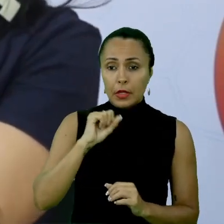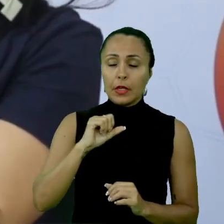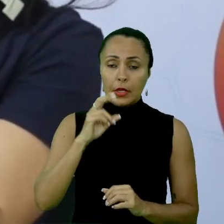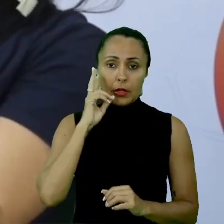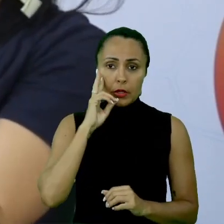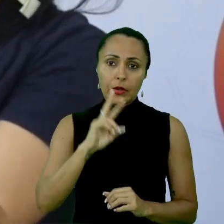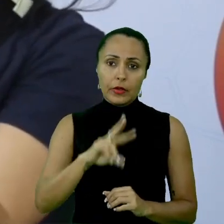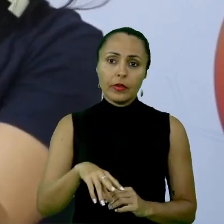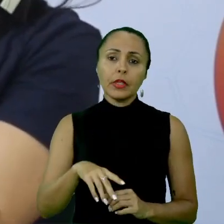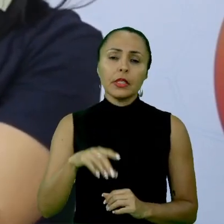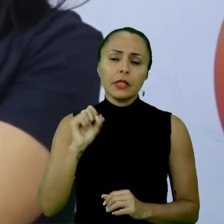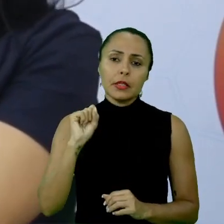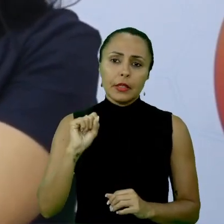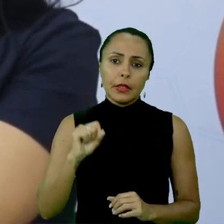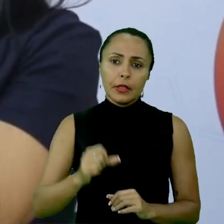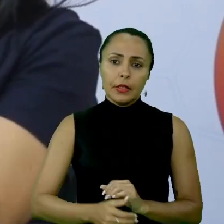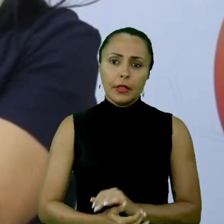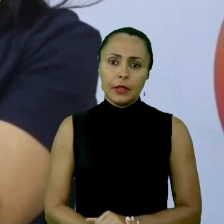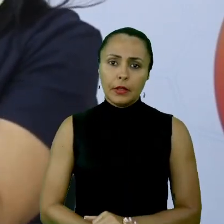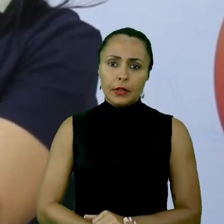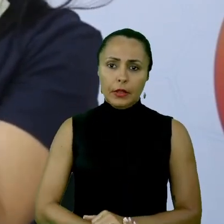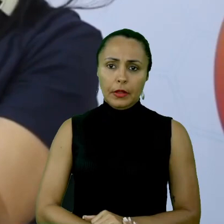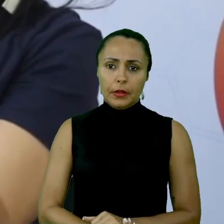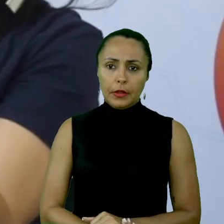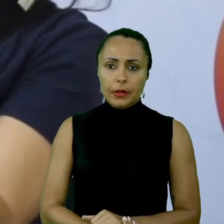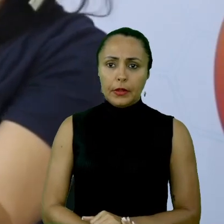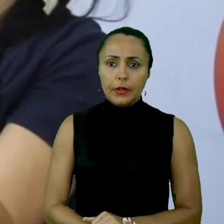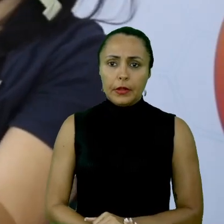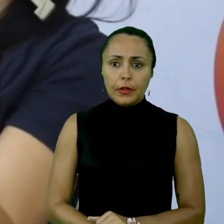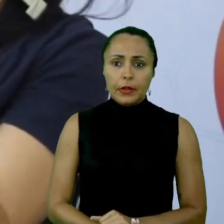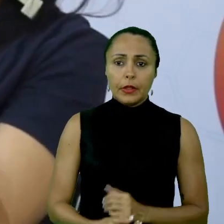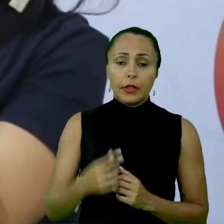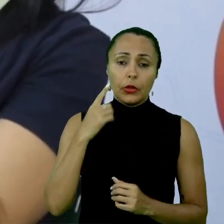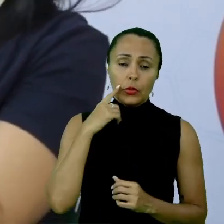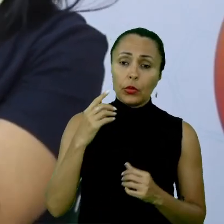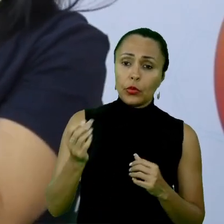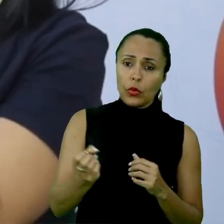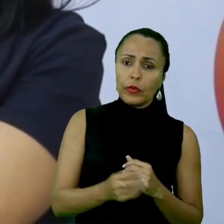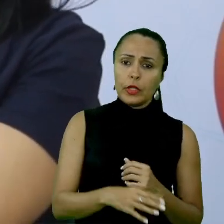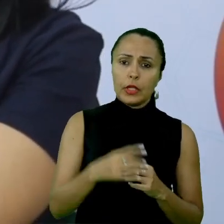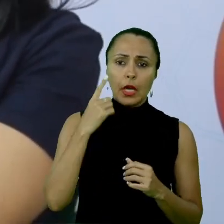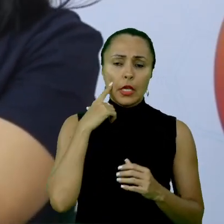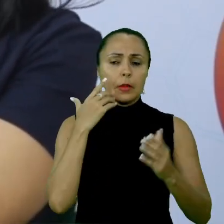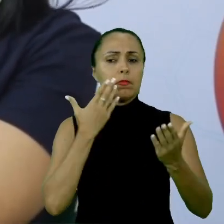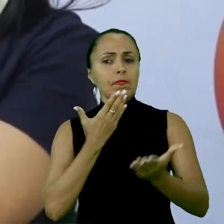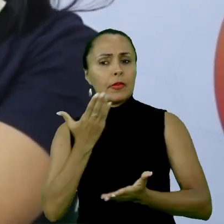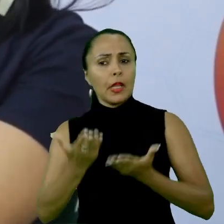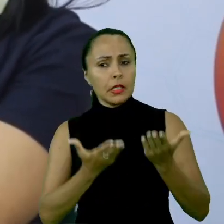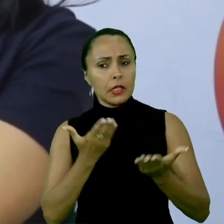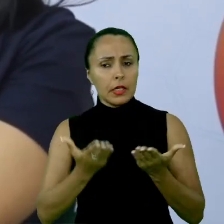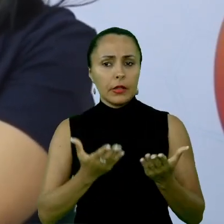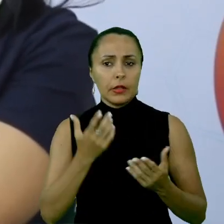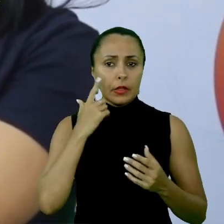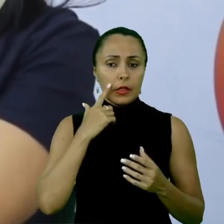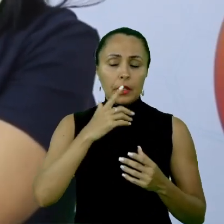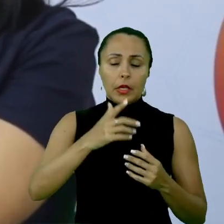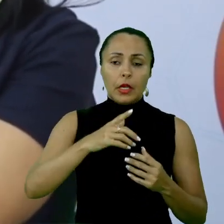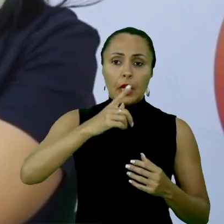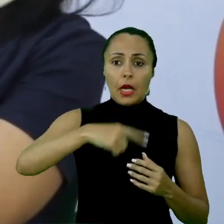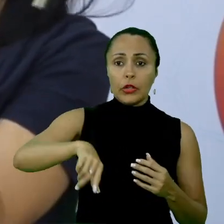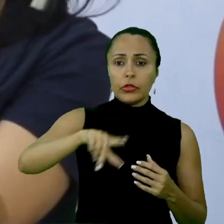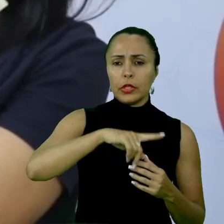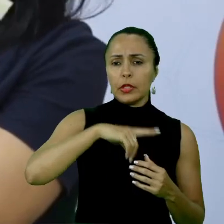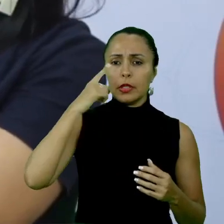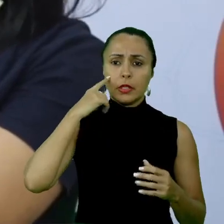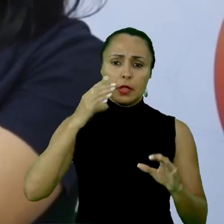Tem que de fato vir com novos ares, né? Trazer esse... E é engraçado porque isso a gente